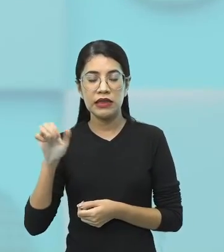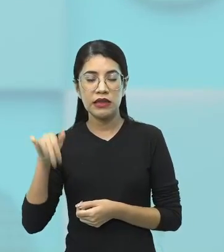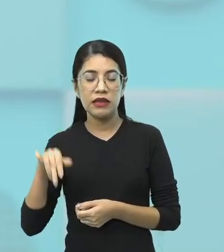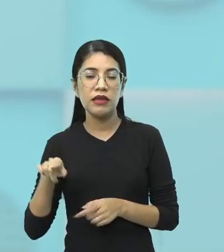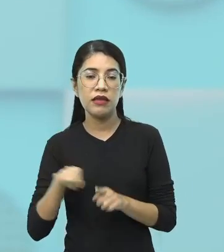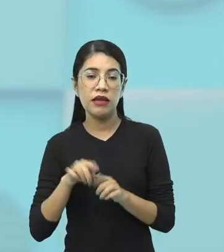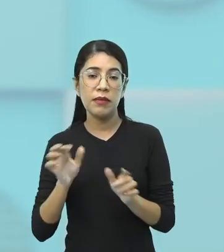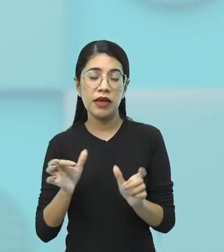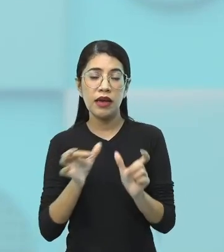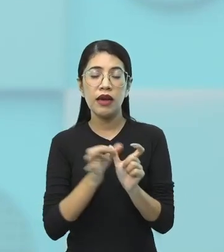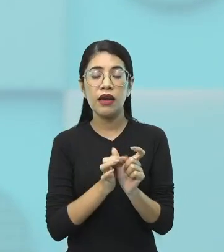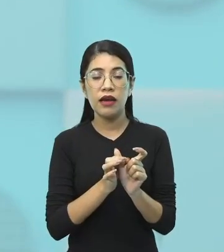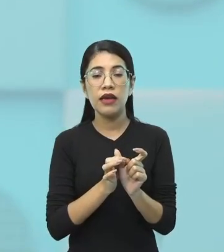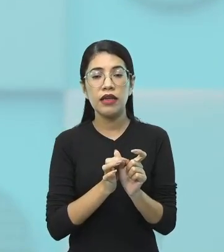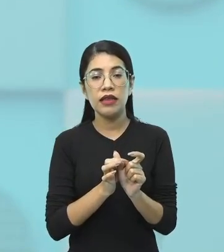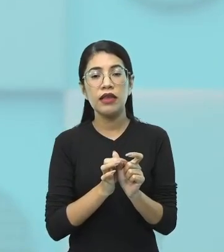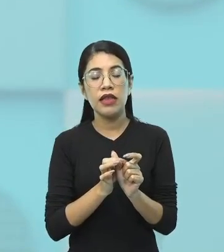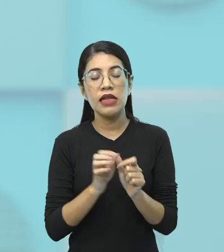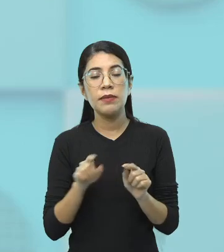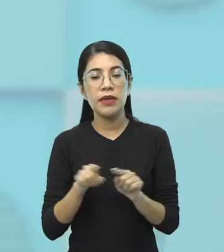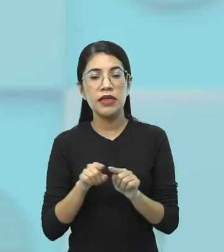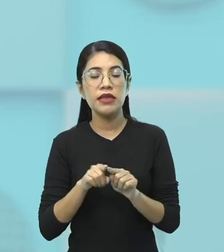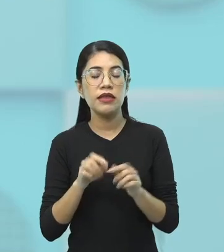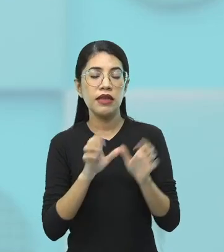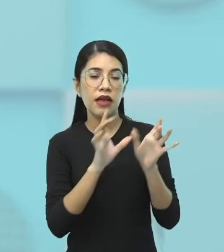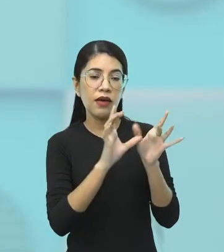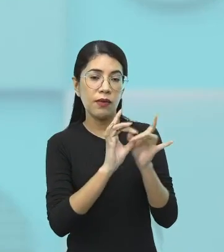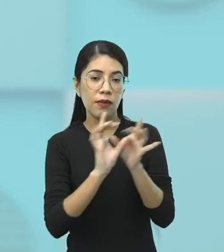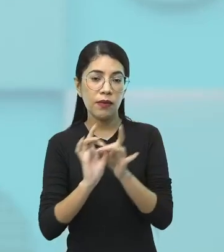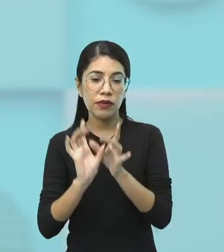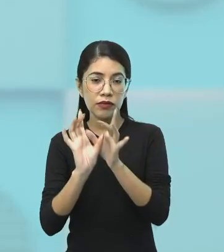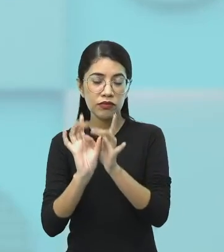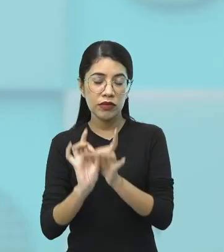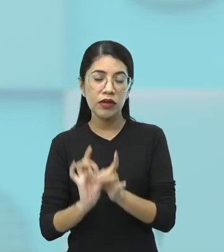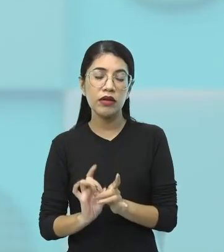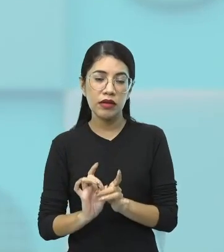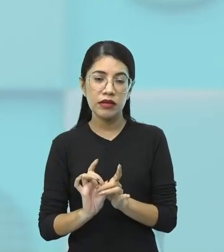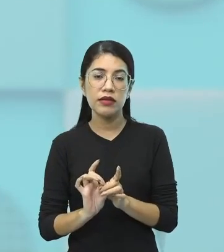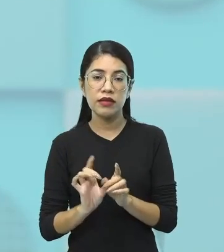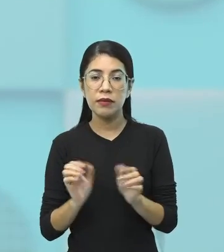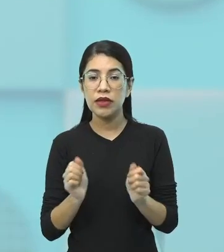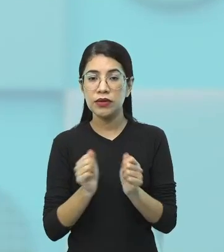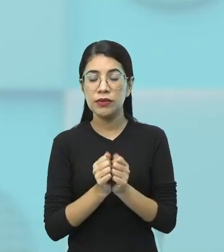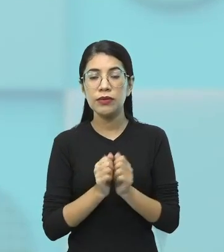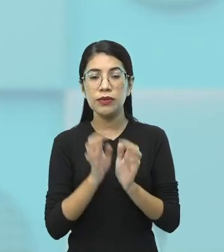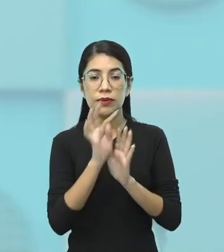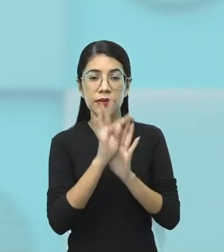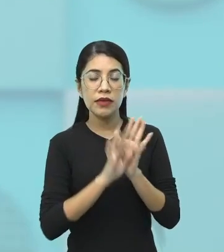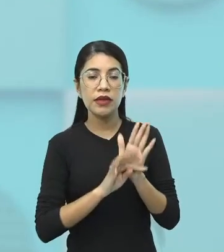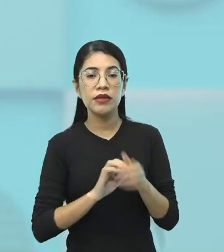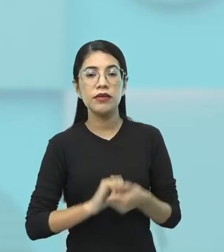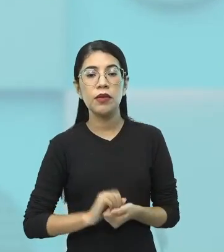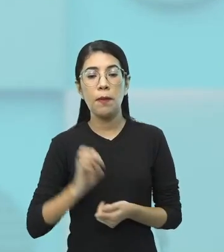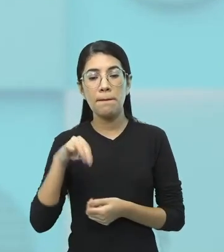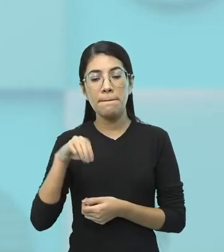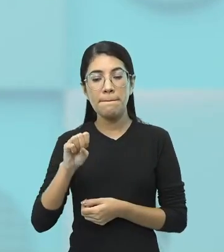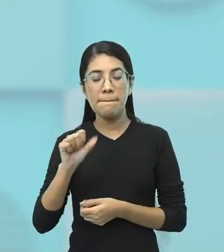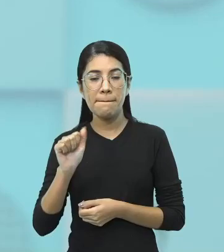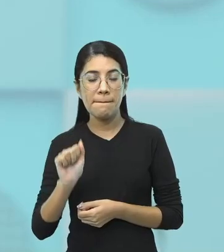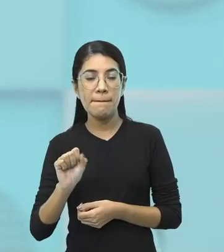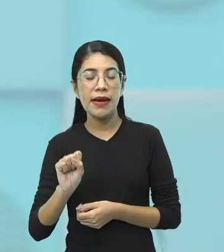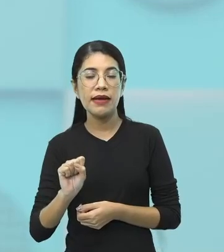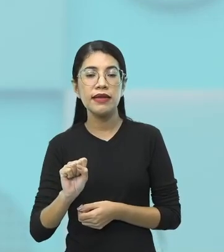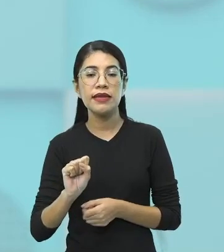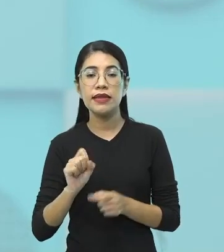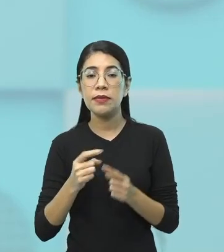conectivos fazem parte, então, da nossa coesão textual e trazem também a nossa coerência, né? O mas é um